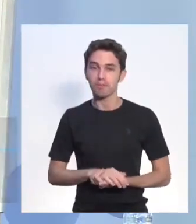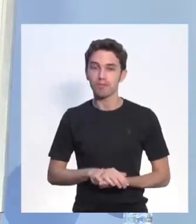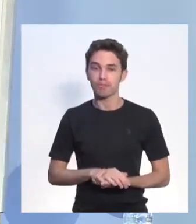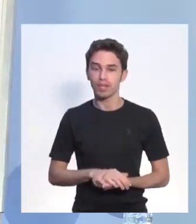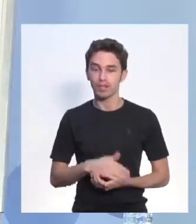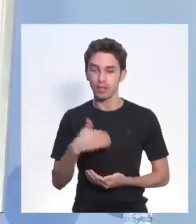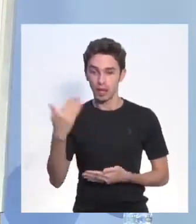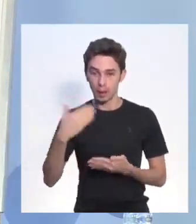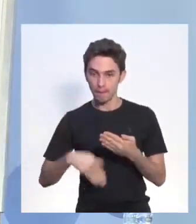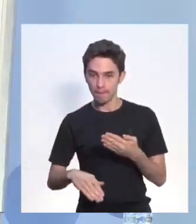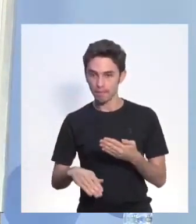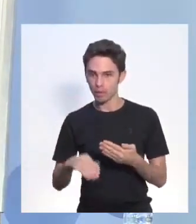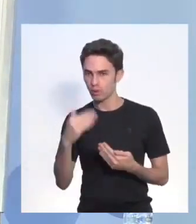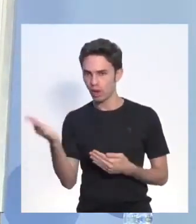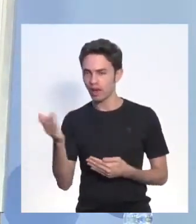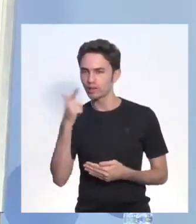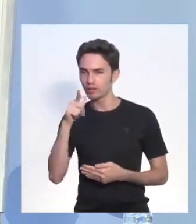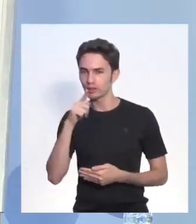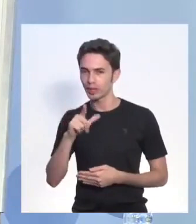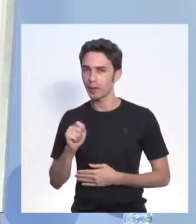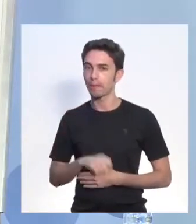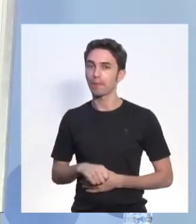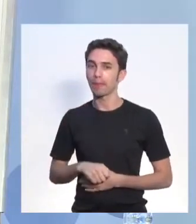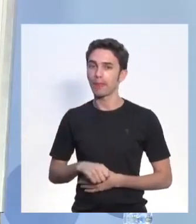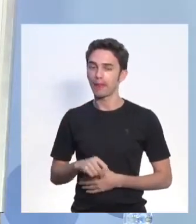vou anotar aqui embaixo, ó. Não, acho que aqui do lado cabe, ó.